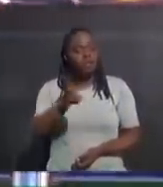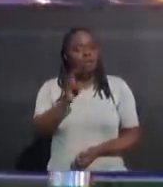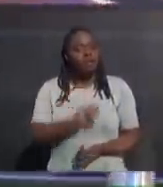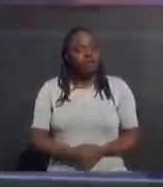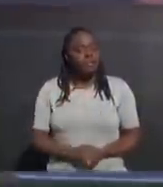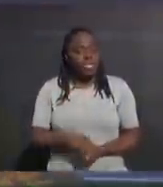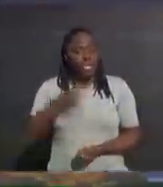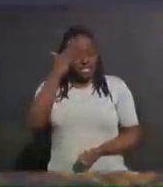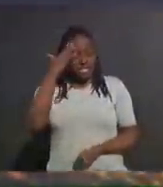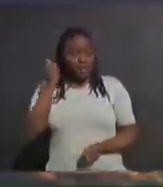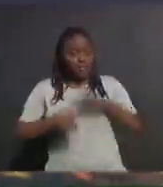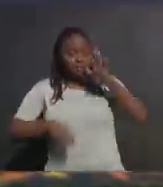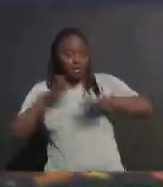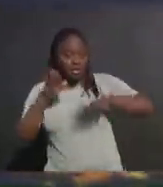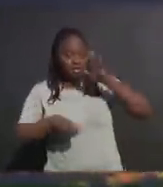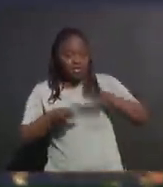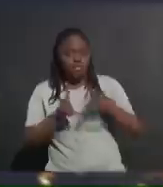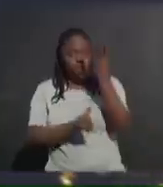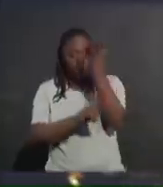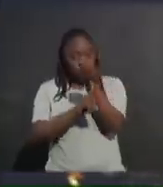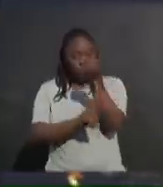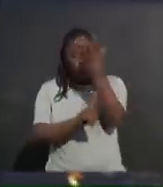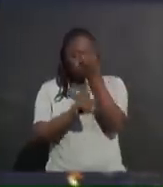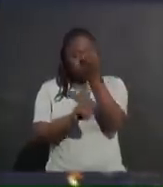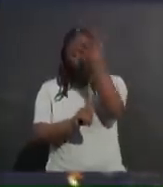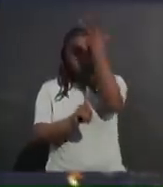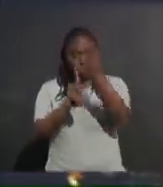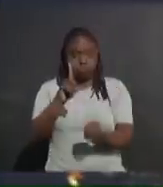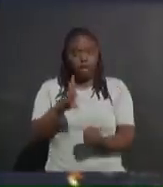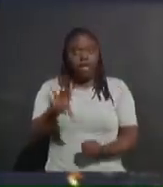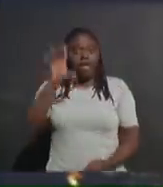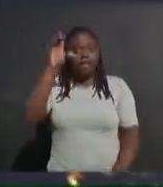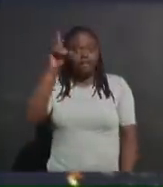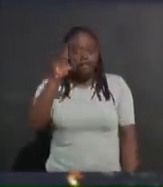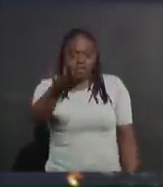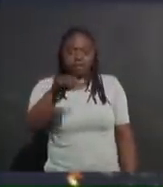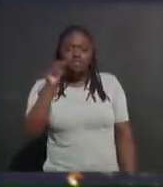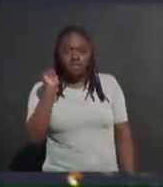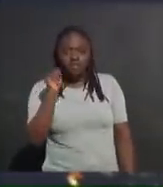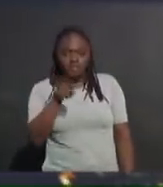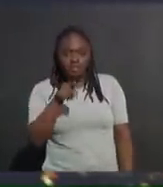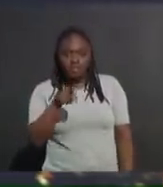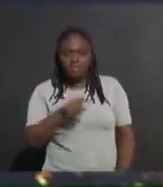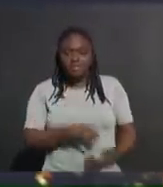todo. Você sabia que às vezes, quando cai o Wi-Fi da sua casa, é Deus querendo te equalizar?